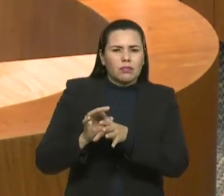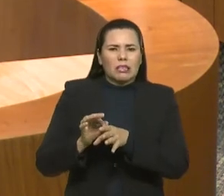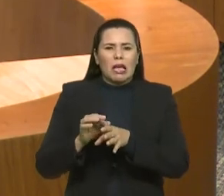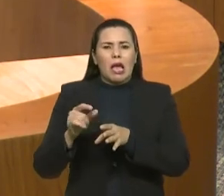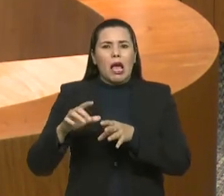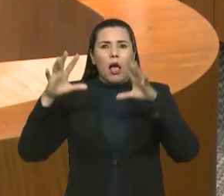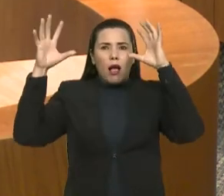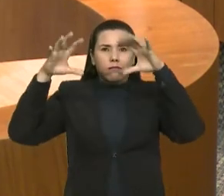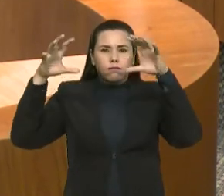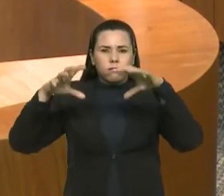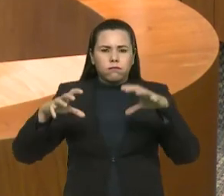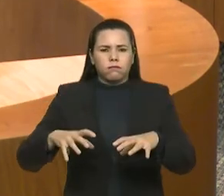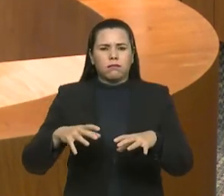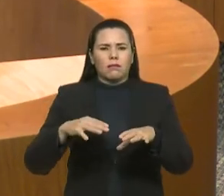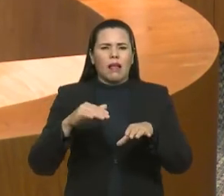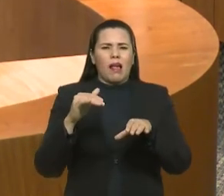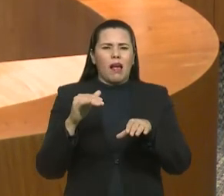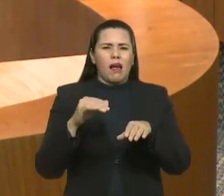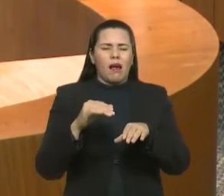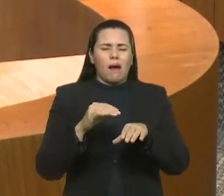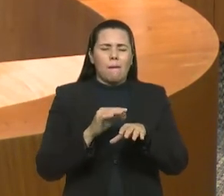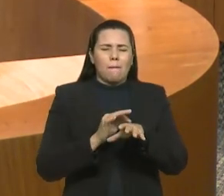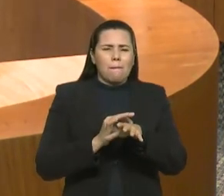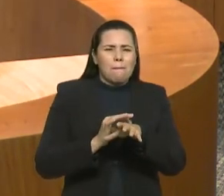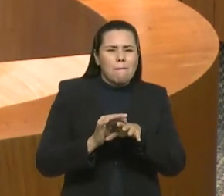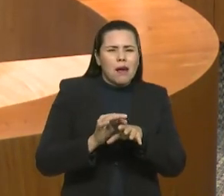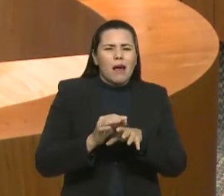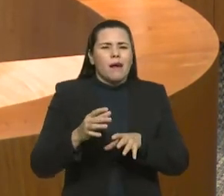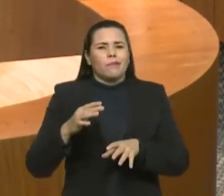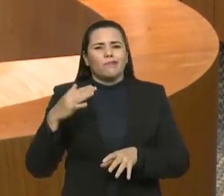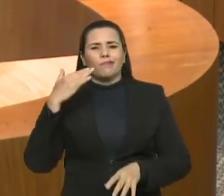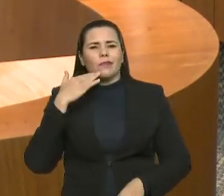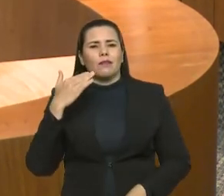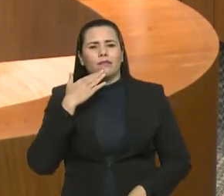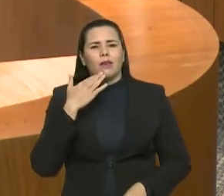Contamos exatamente com o apoio do governador Brandão